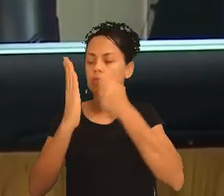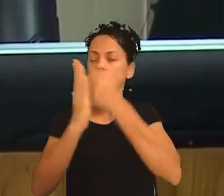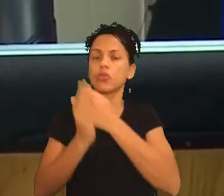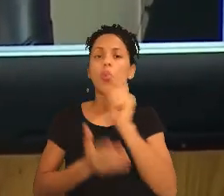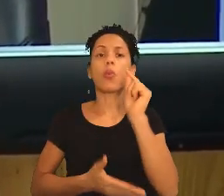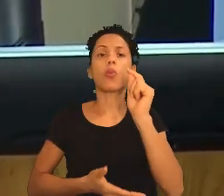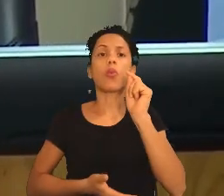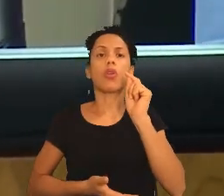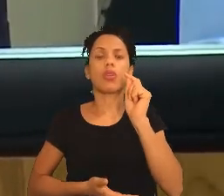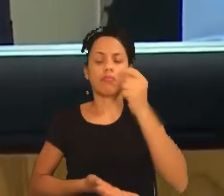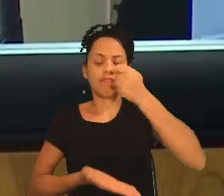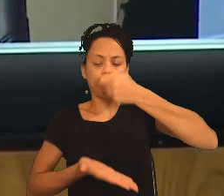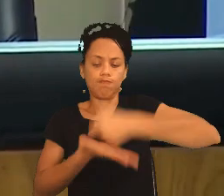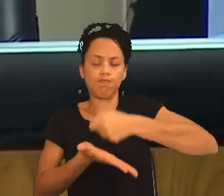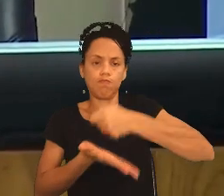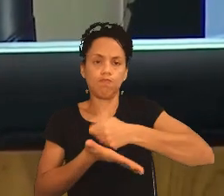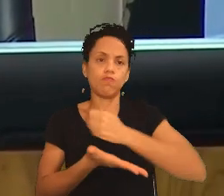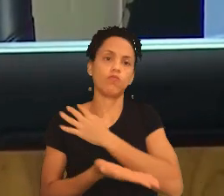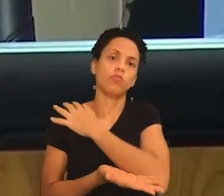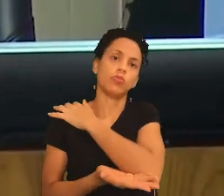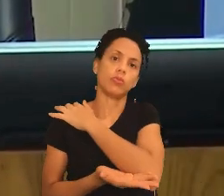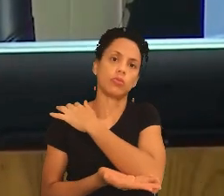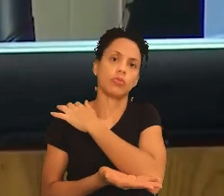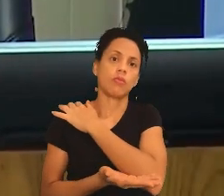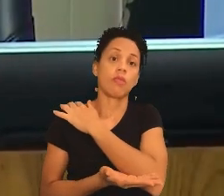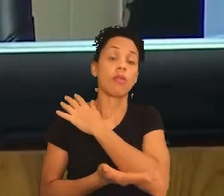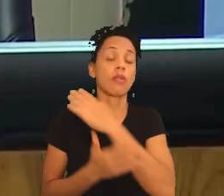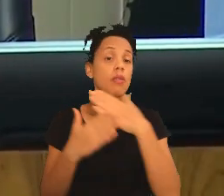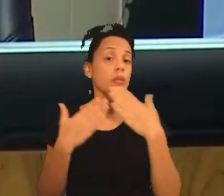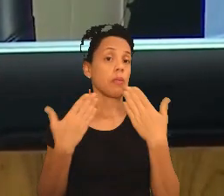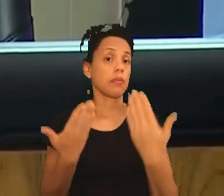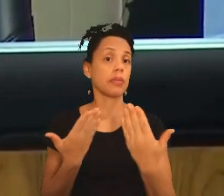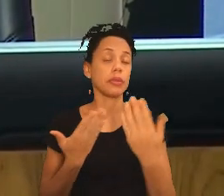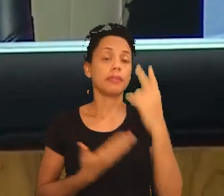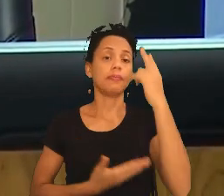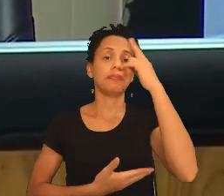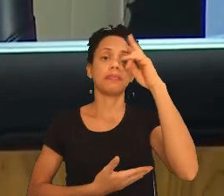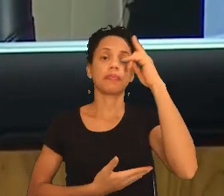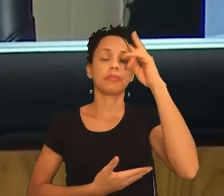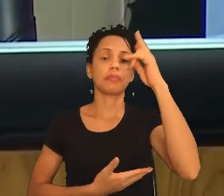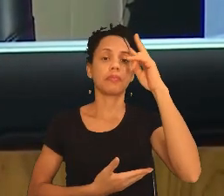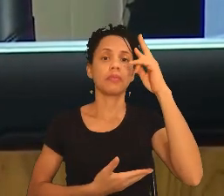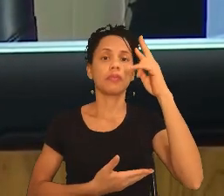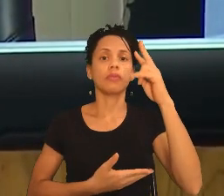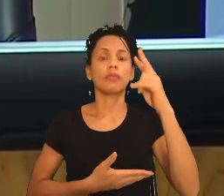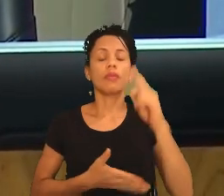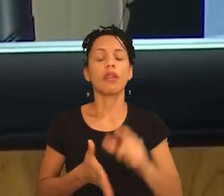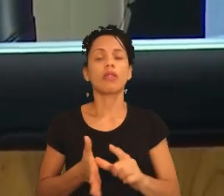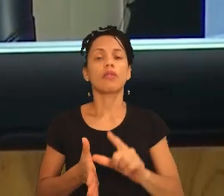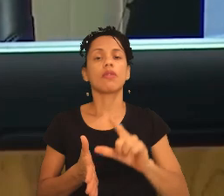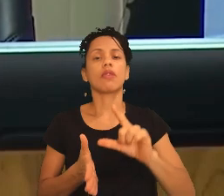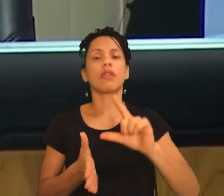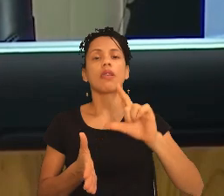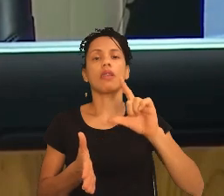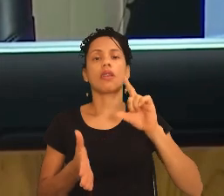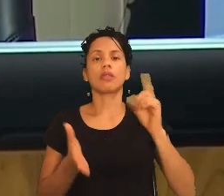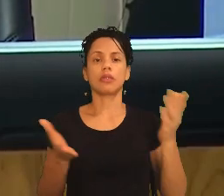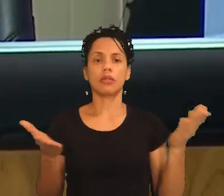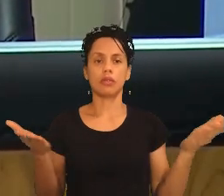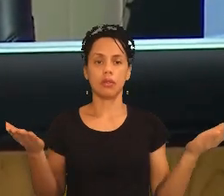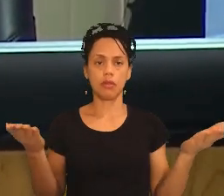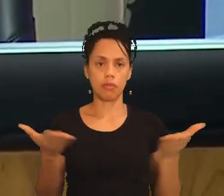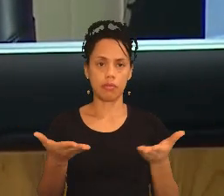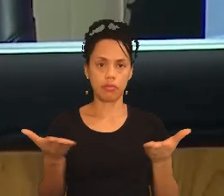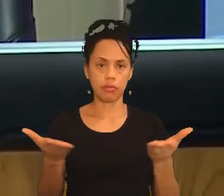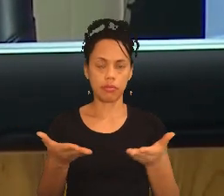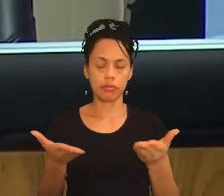Então, formalmente, o nosso povo luta contra o Estado desde 1808. Então, tem mais de 200 anos que o nosso povo enfrenta a ditadura